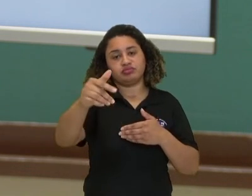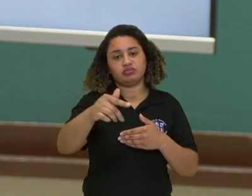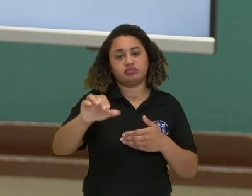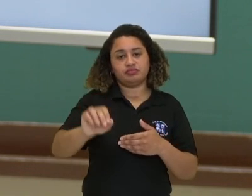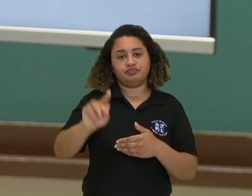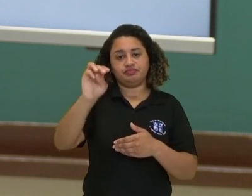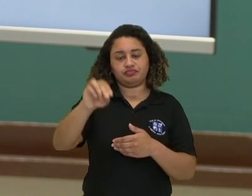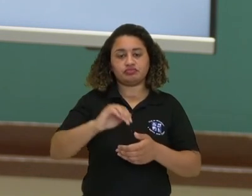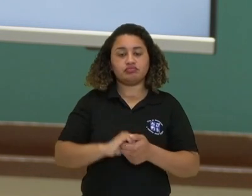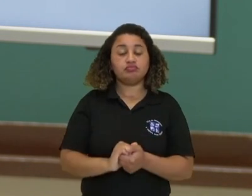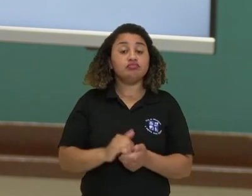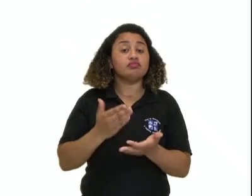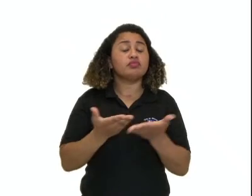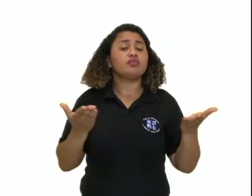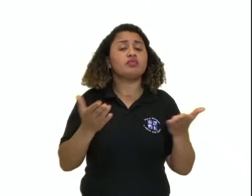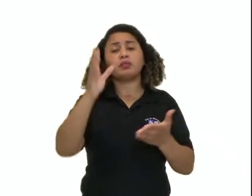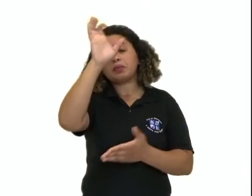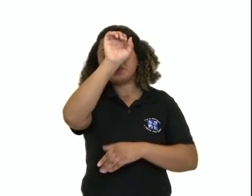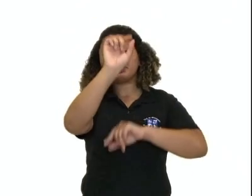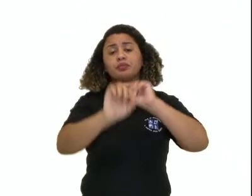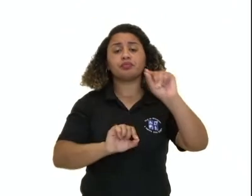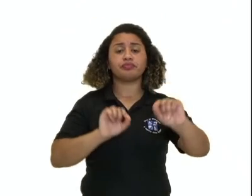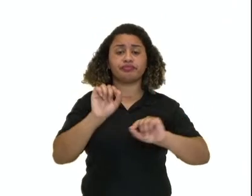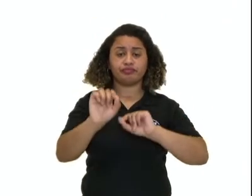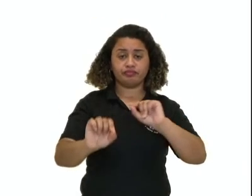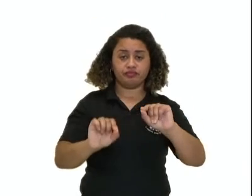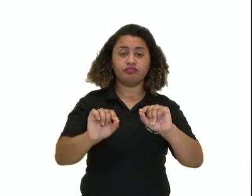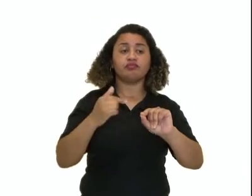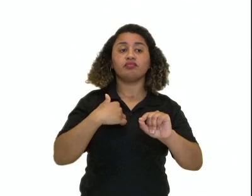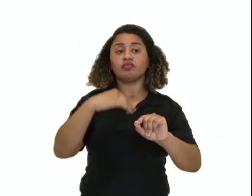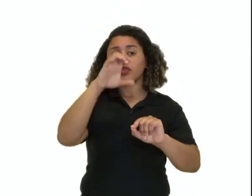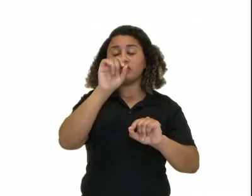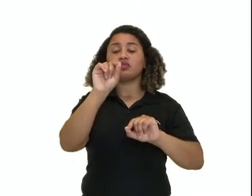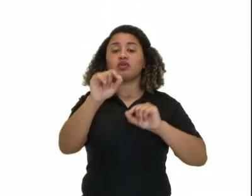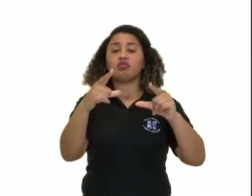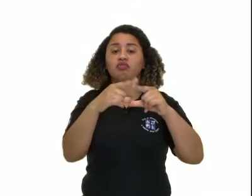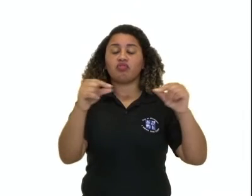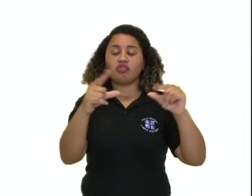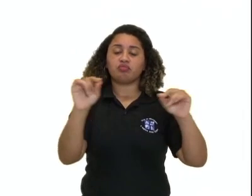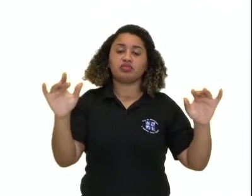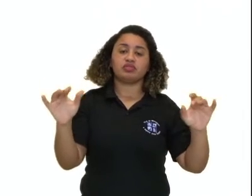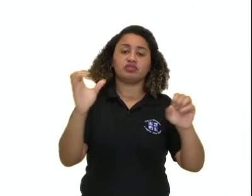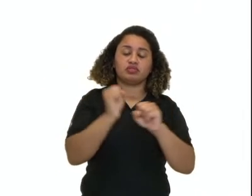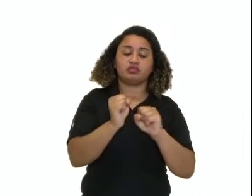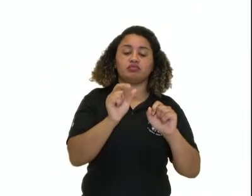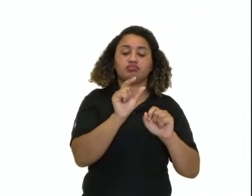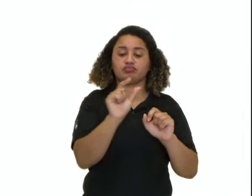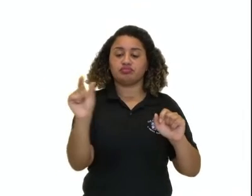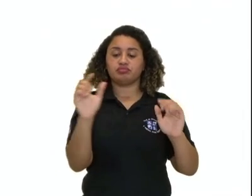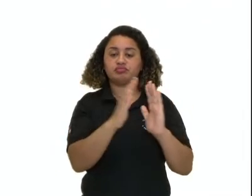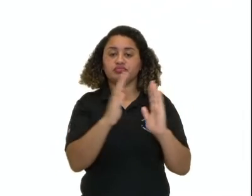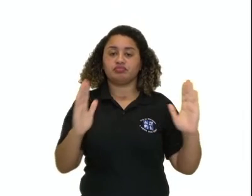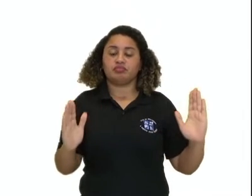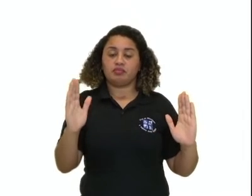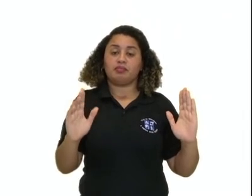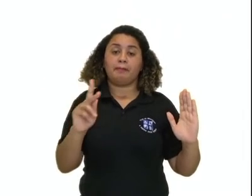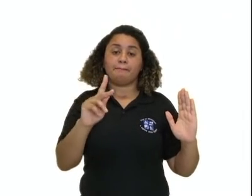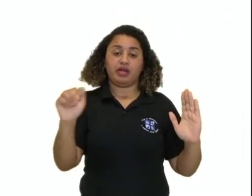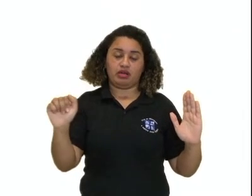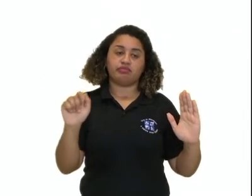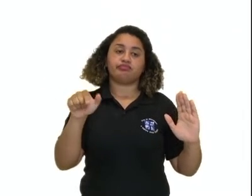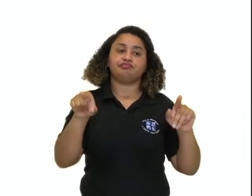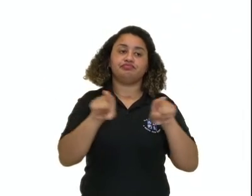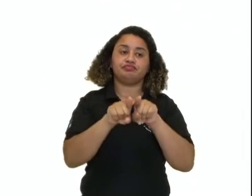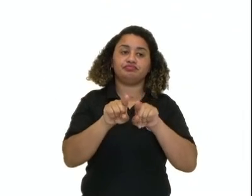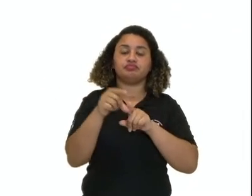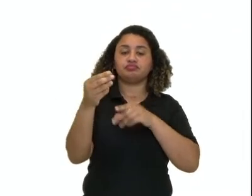que vimos nessa aula? Então, nessa aula nós aprendemos a fórmula da soma dos termos de uma PA finita e também